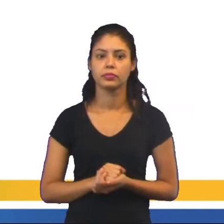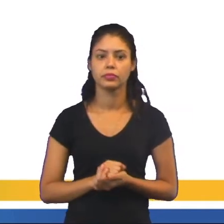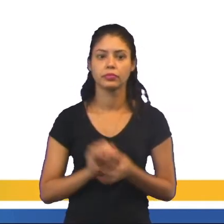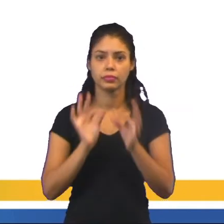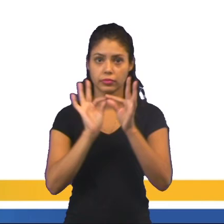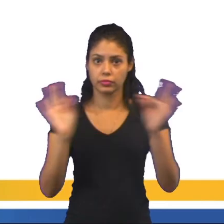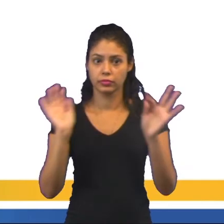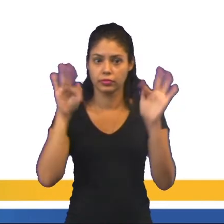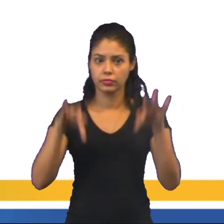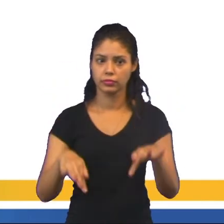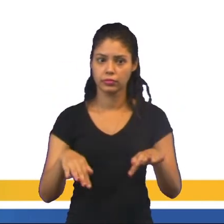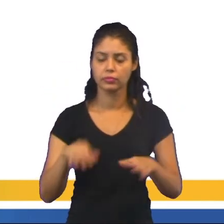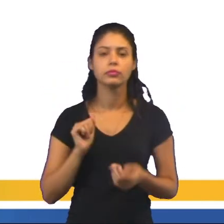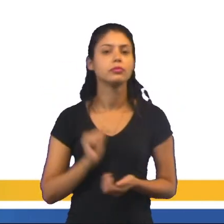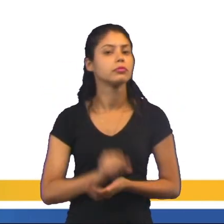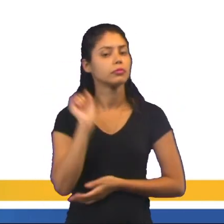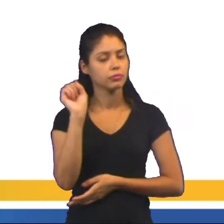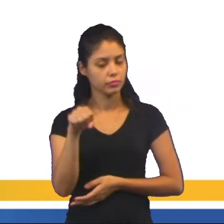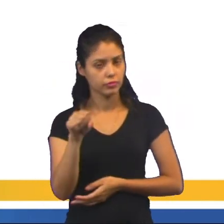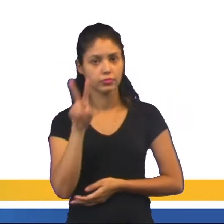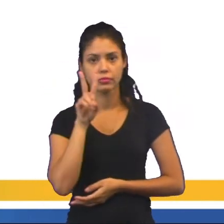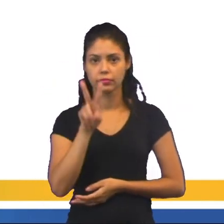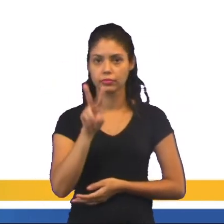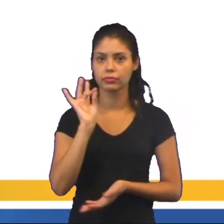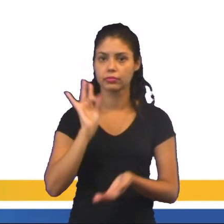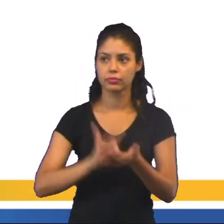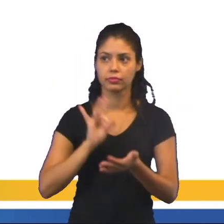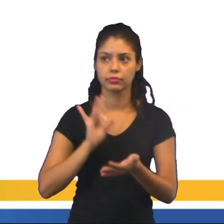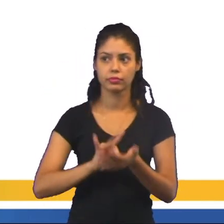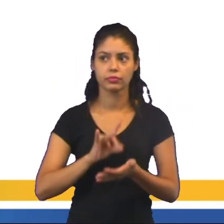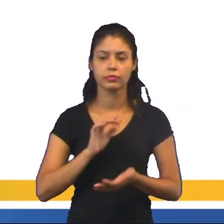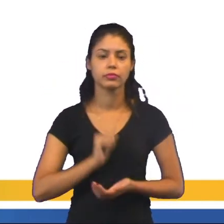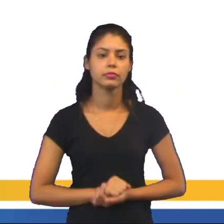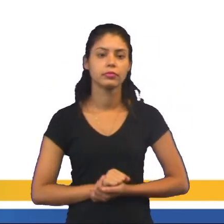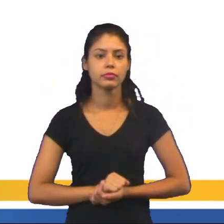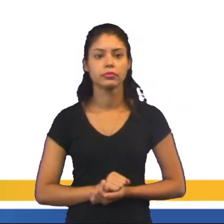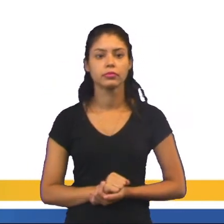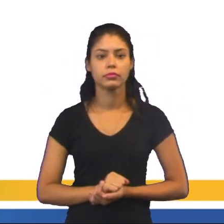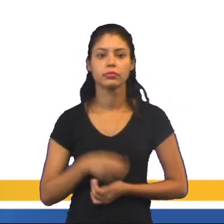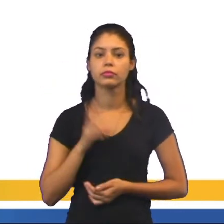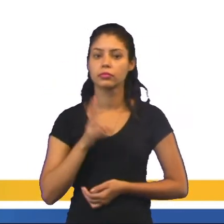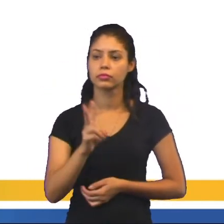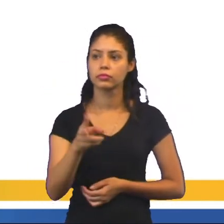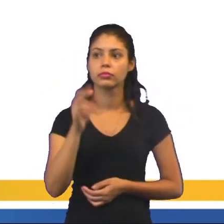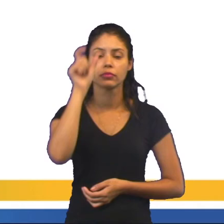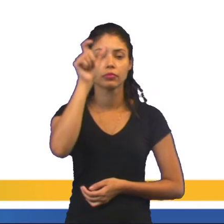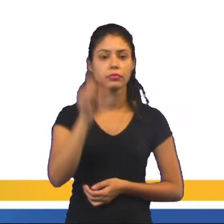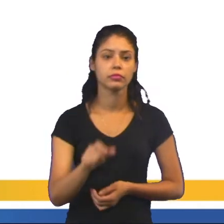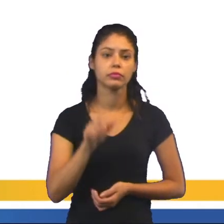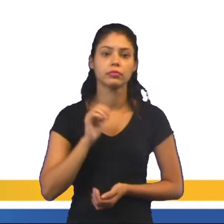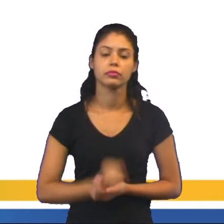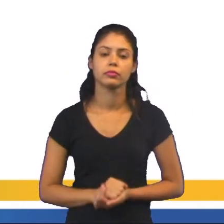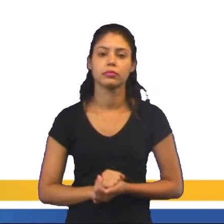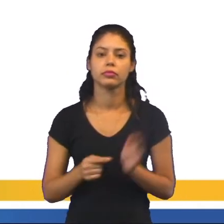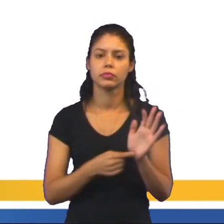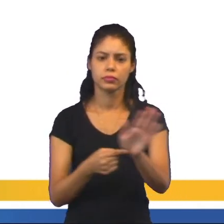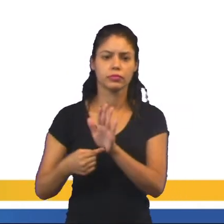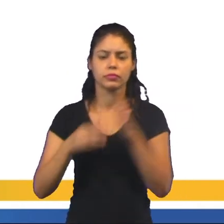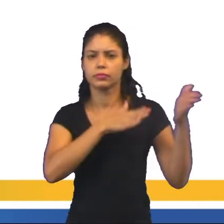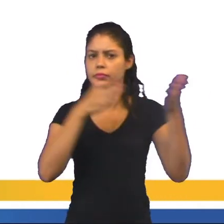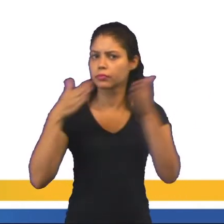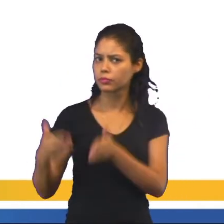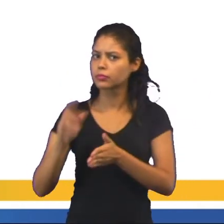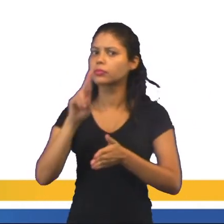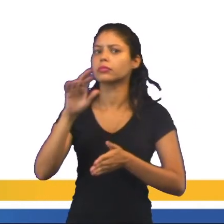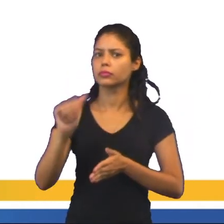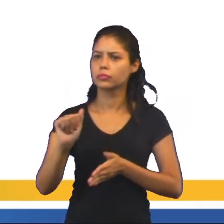retas são linhas infinitas? Sim, com certeza. Os segmentos de reta determinam